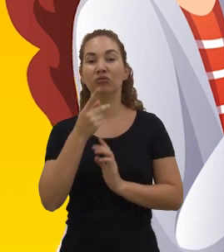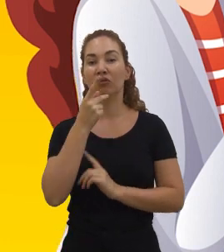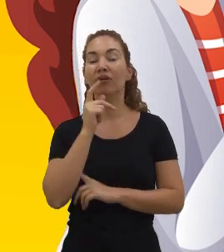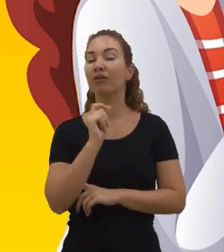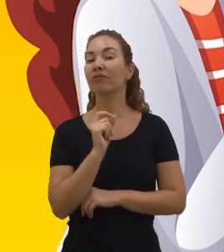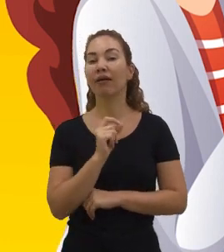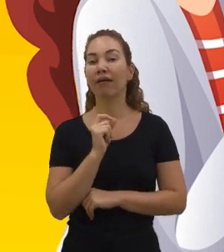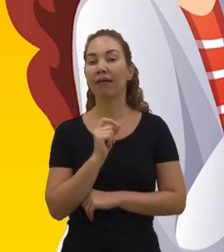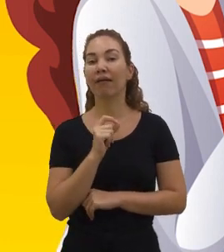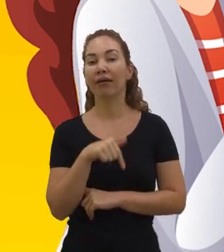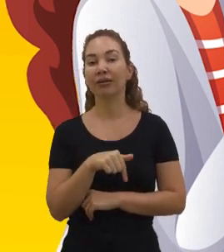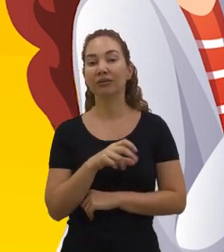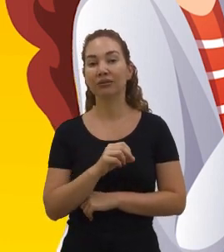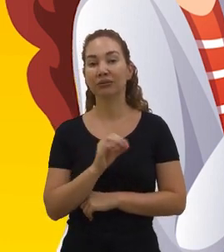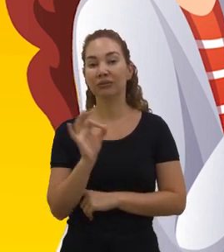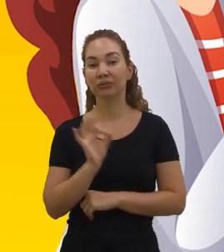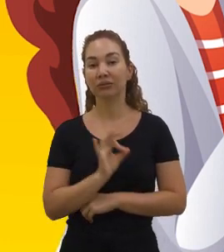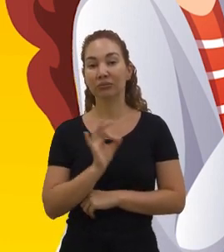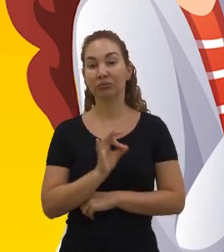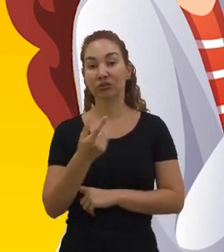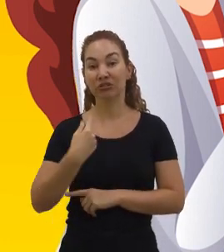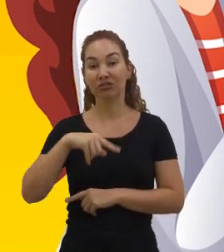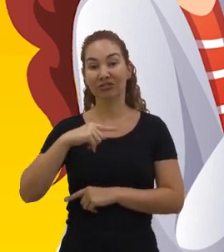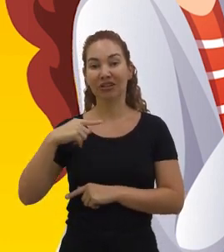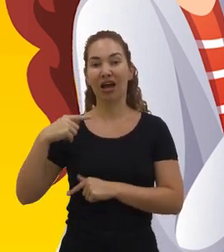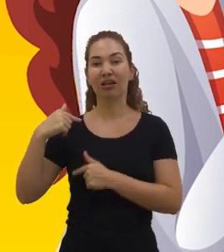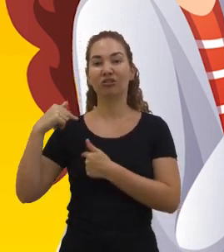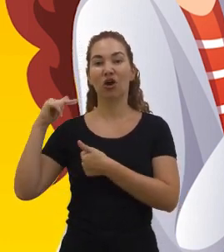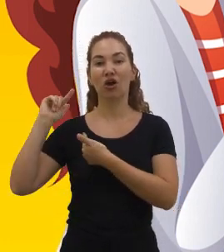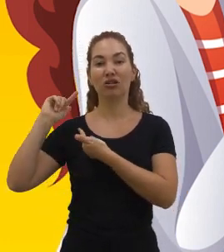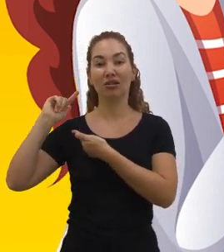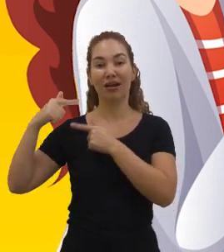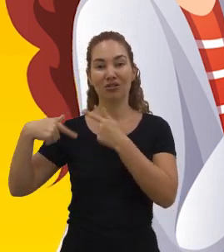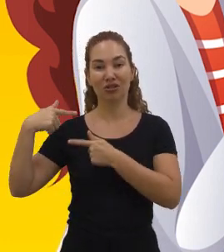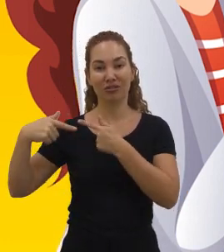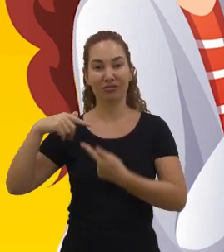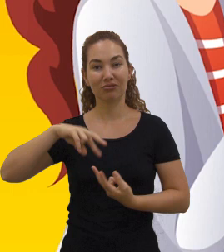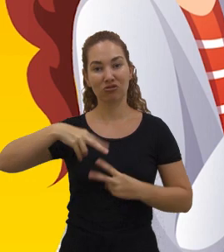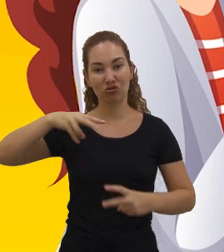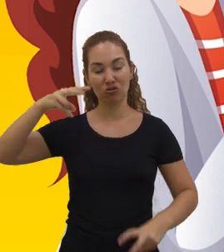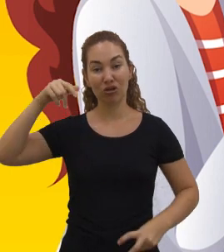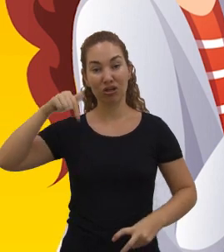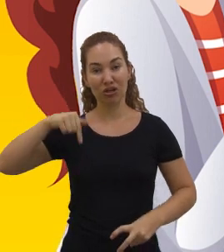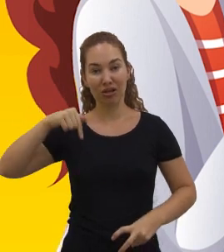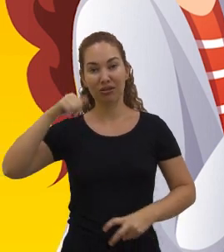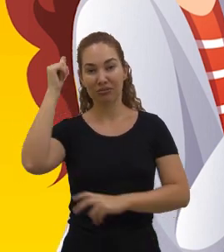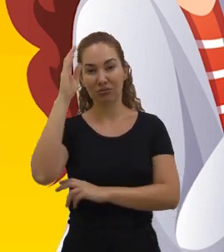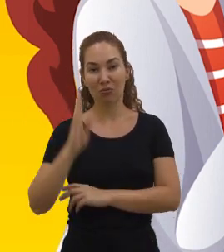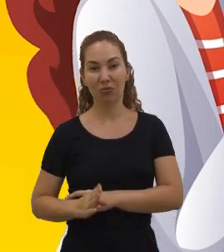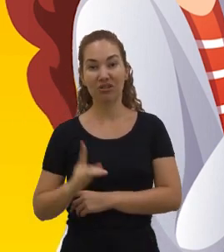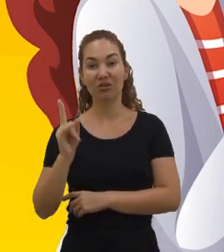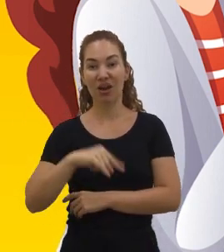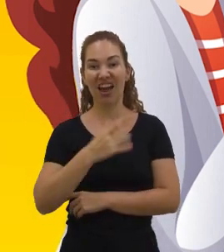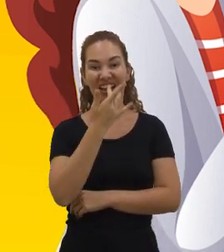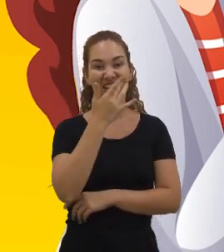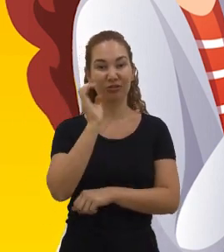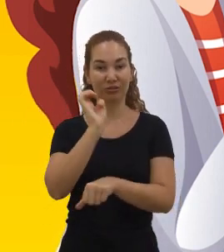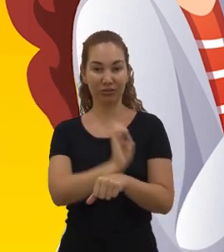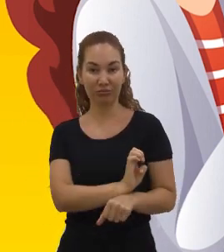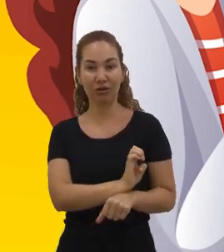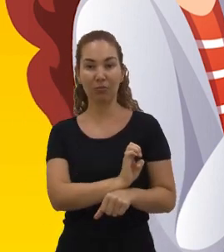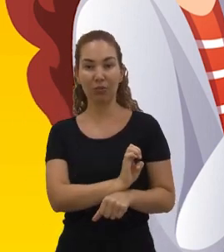antecipava que 70% da nossa herança genética paterna dos brasileiros vem dos brancos